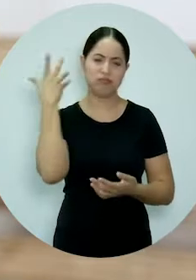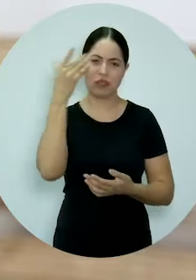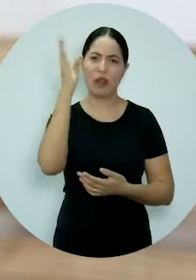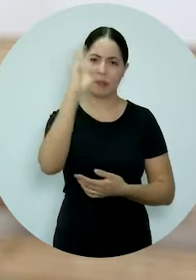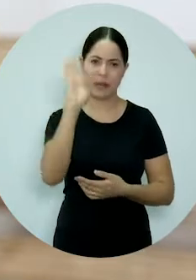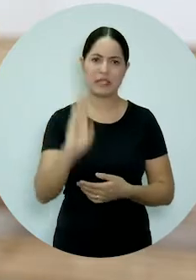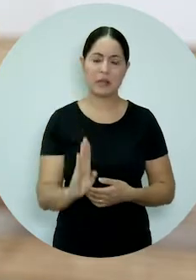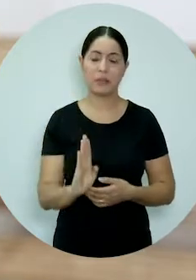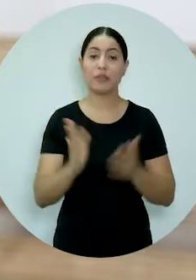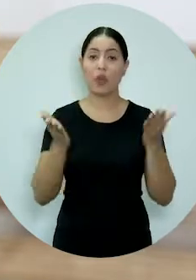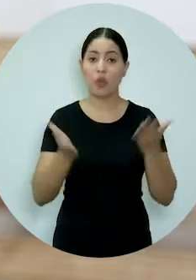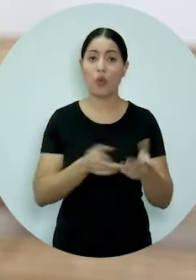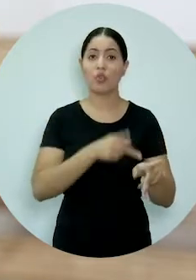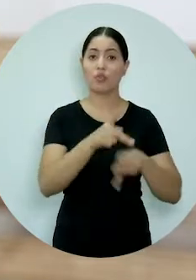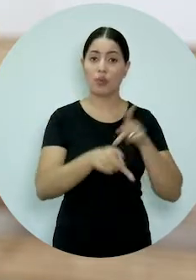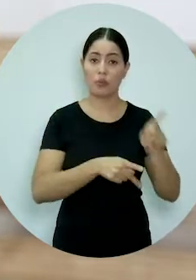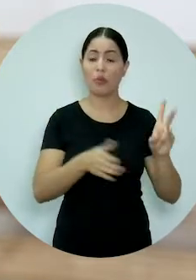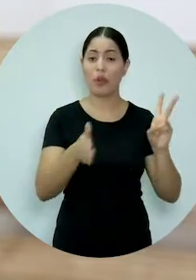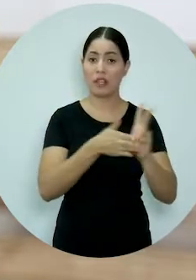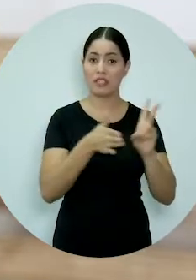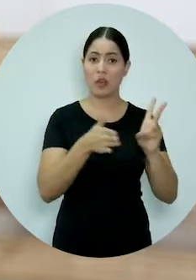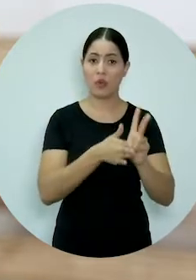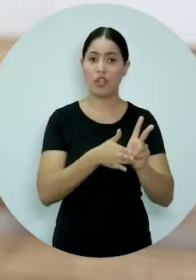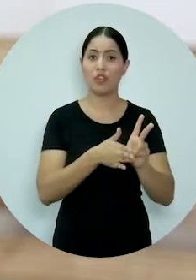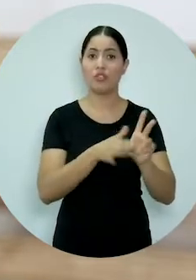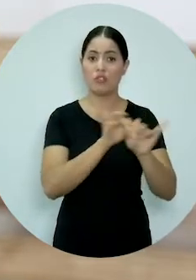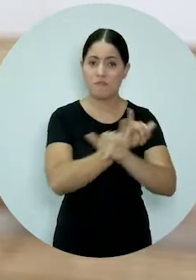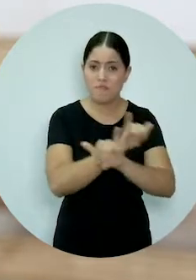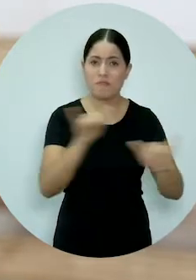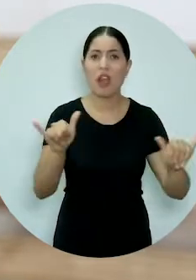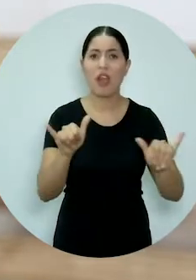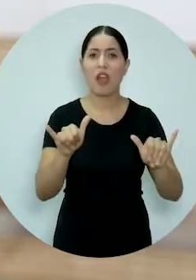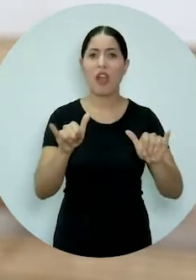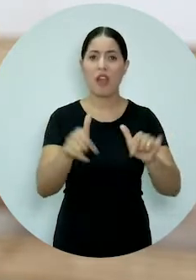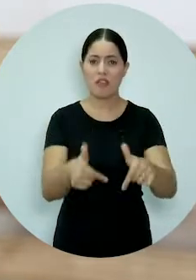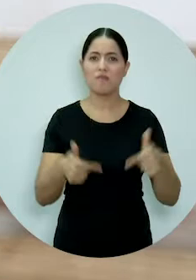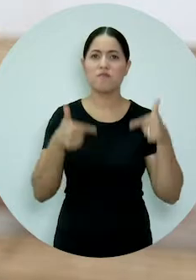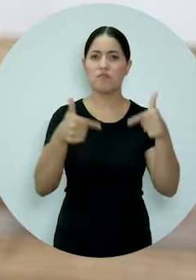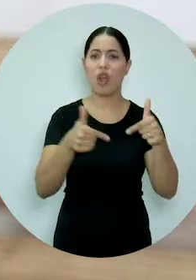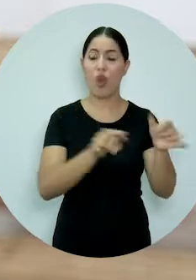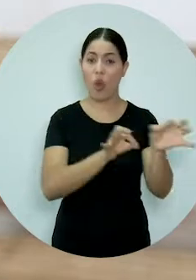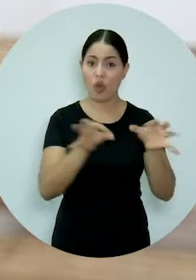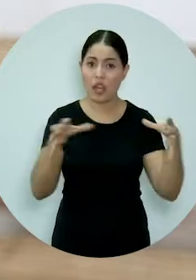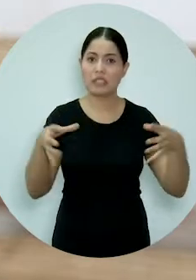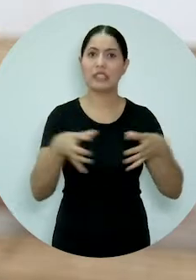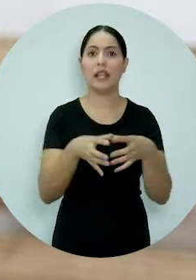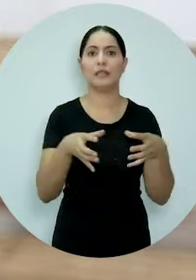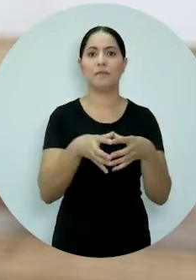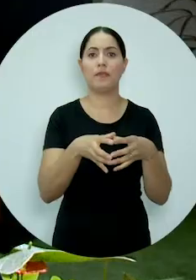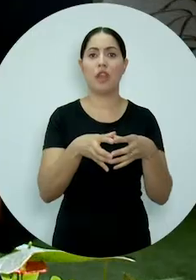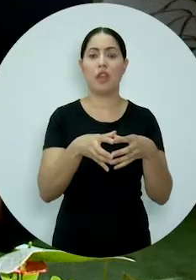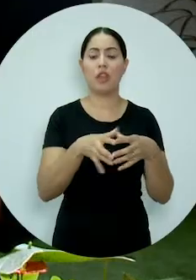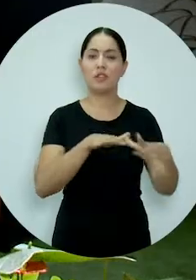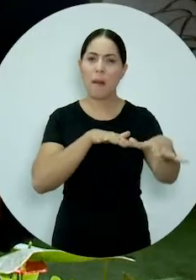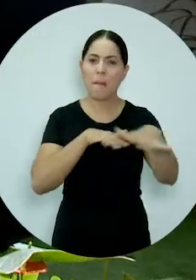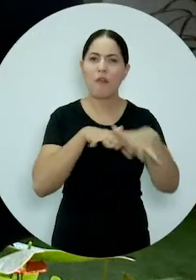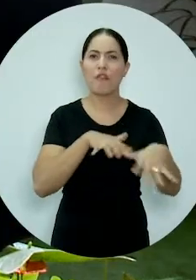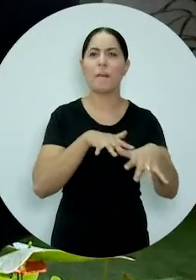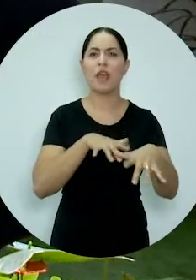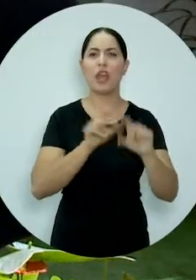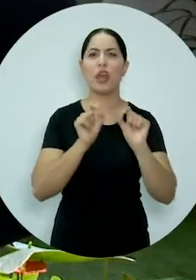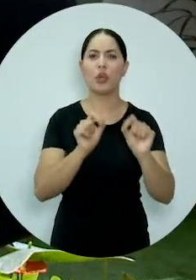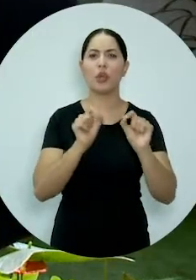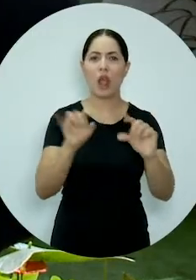país. E hoje os povos indígenas eles se manifestam de uma forma muito ativa e organizada. Esse processo